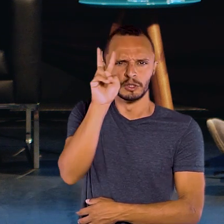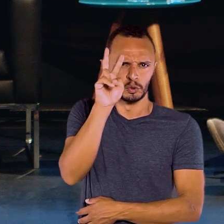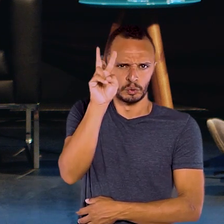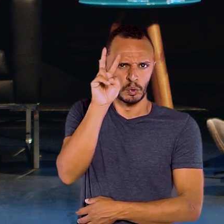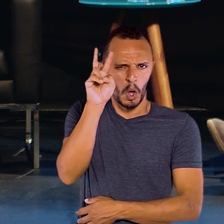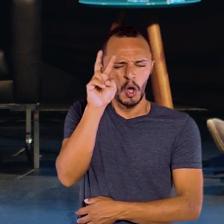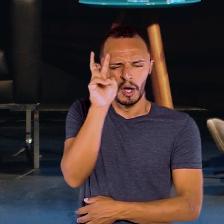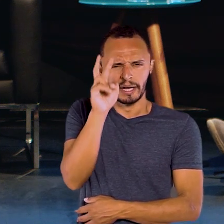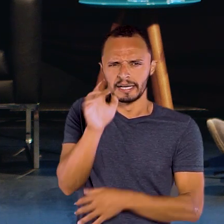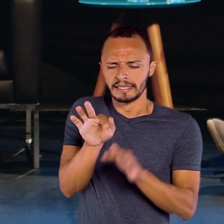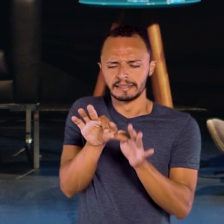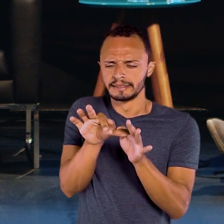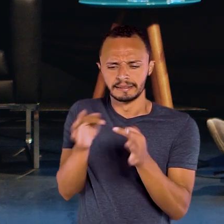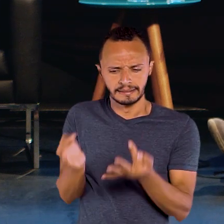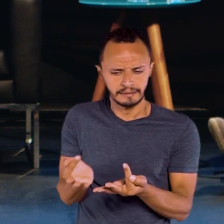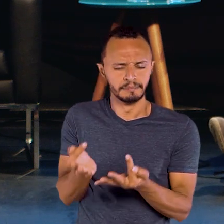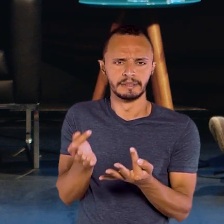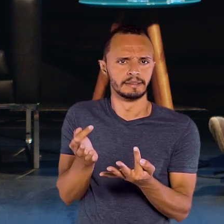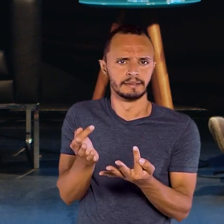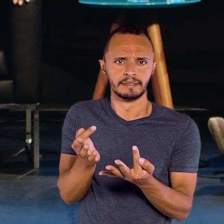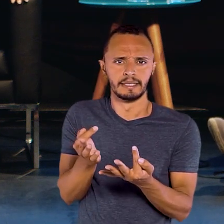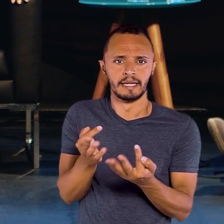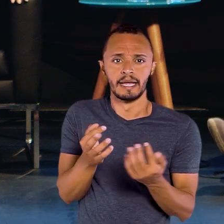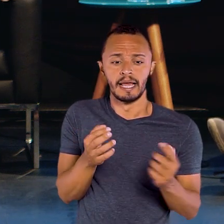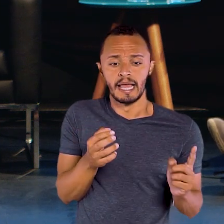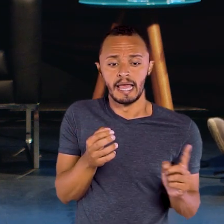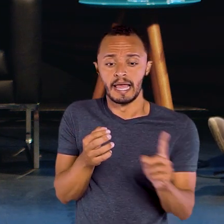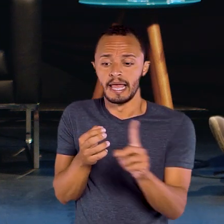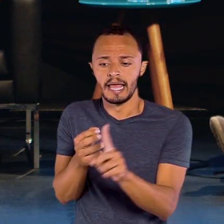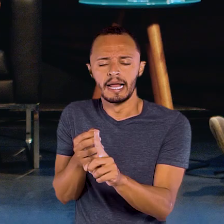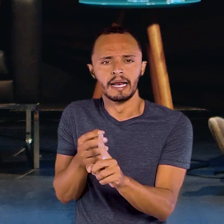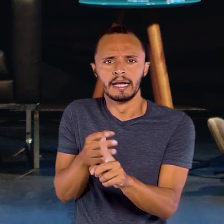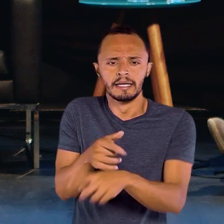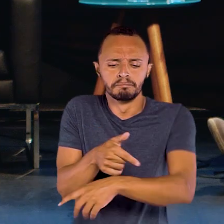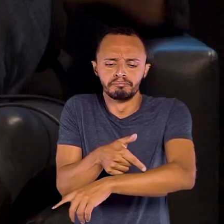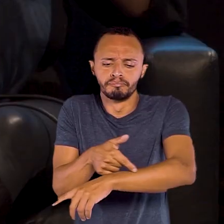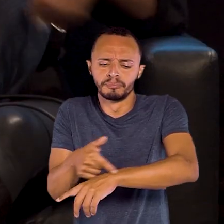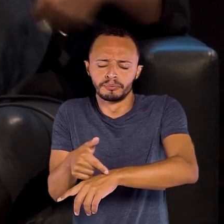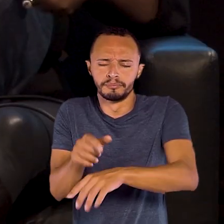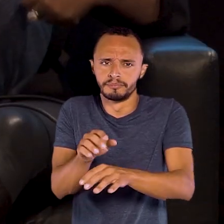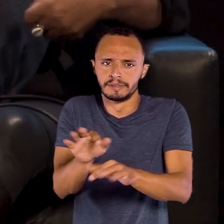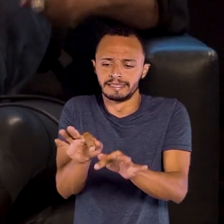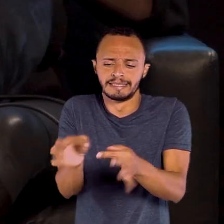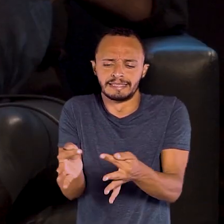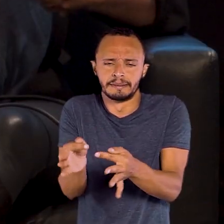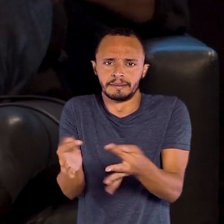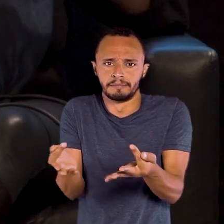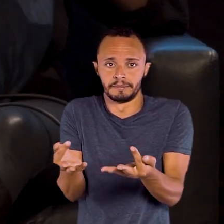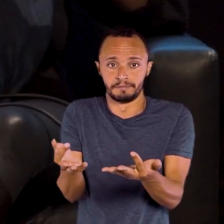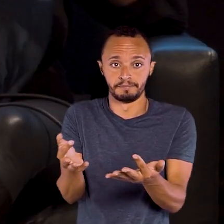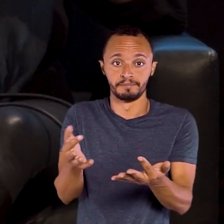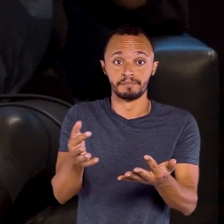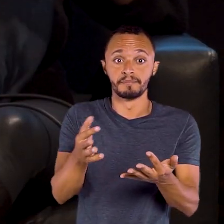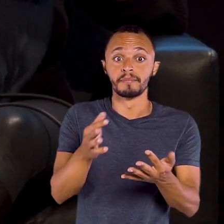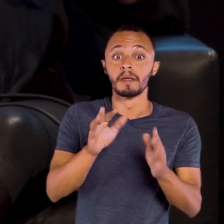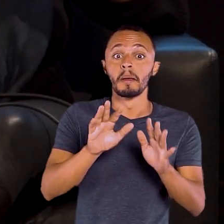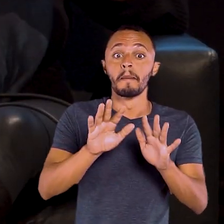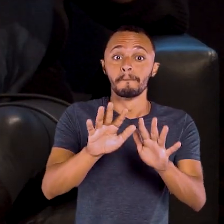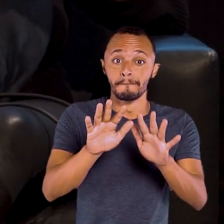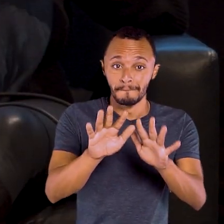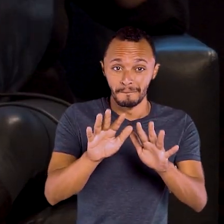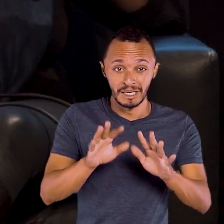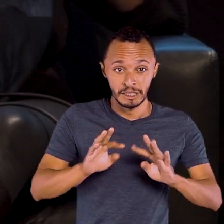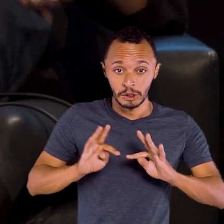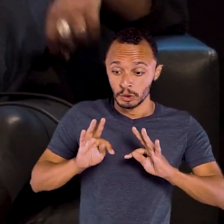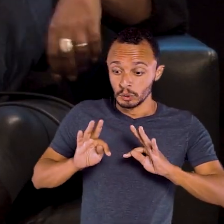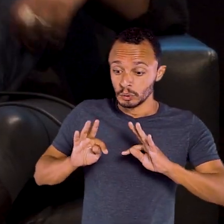Comparativamente a outros personagens, ela tem uma aparição até discreta. Só que todas as pessoas que têm isso diretamente na